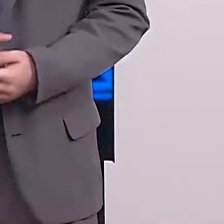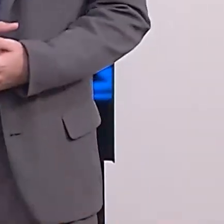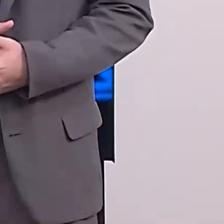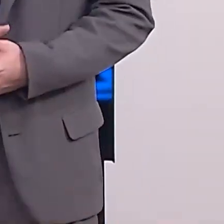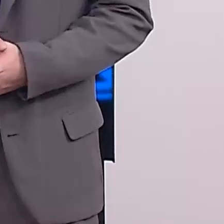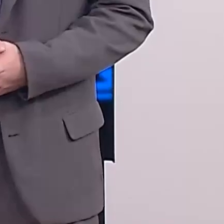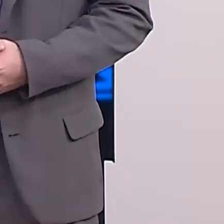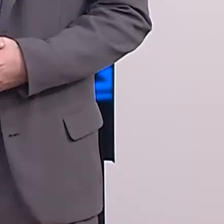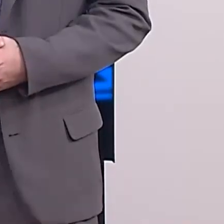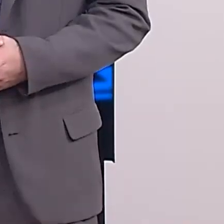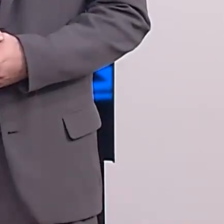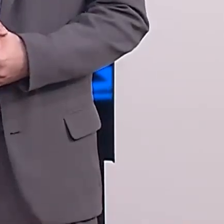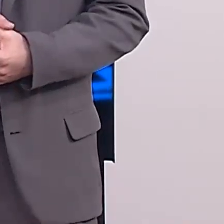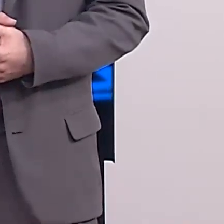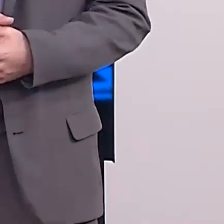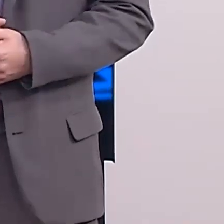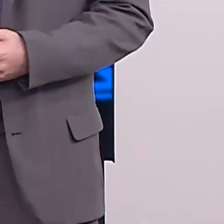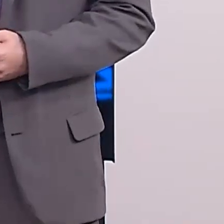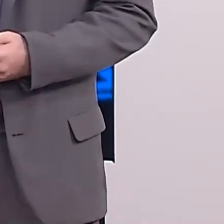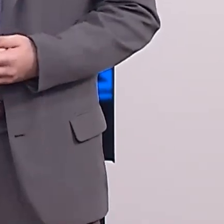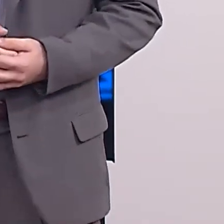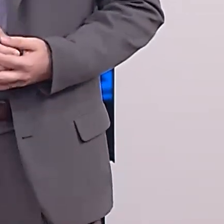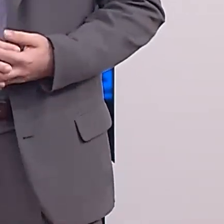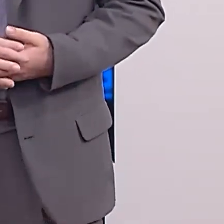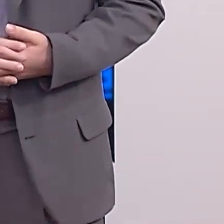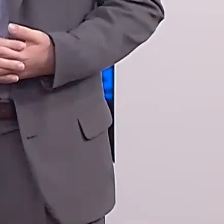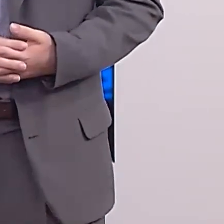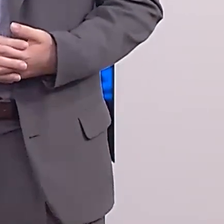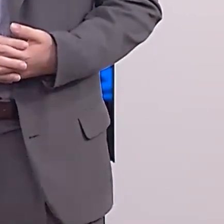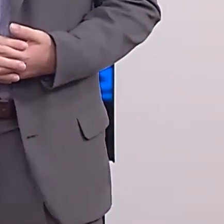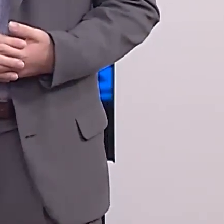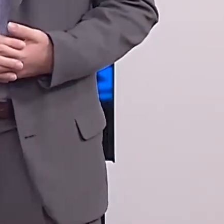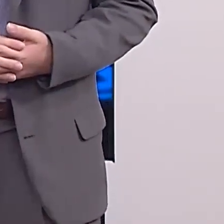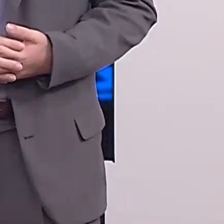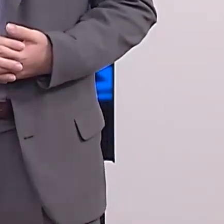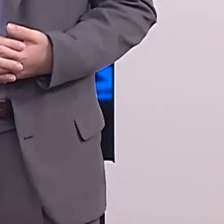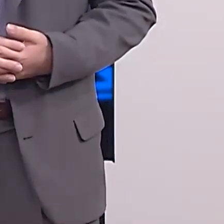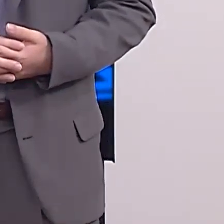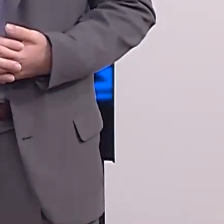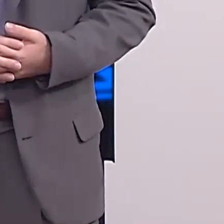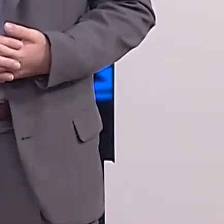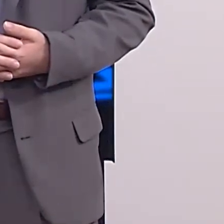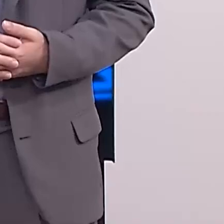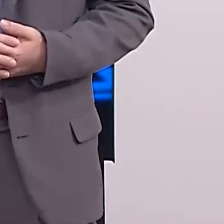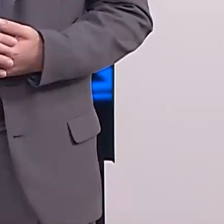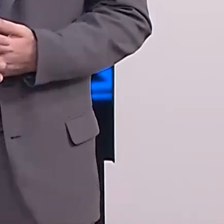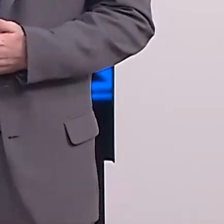O Jornal Parlamentar fica por aqui. Confira outras notícias do Parlamento Estadual na programação da